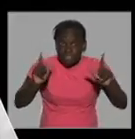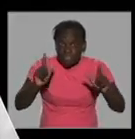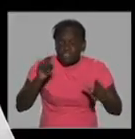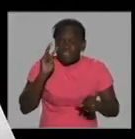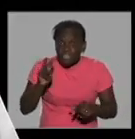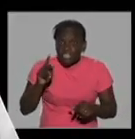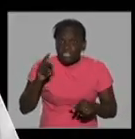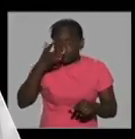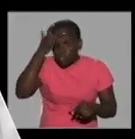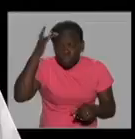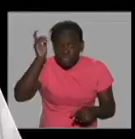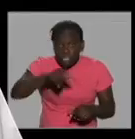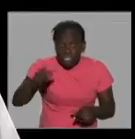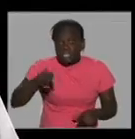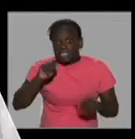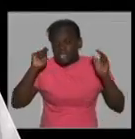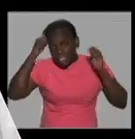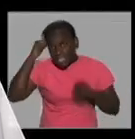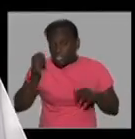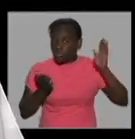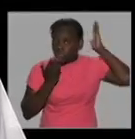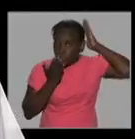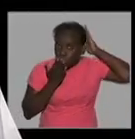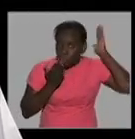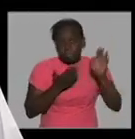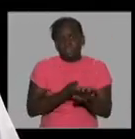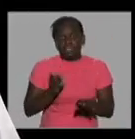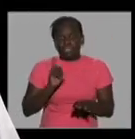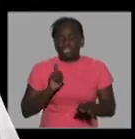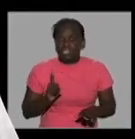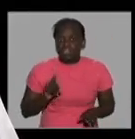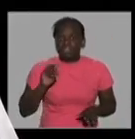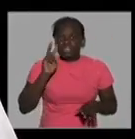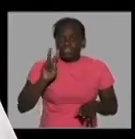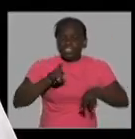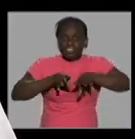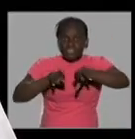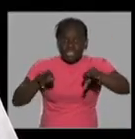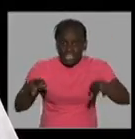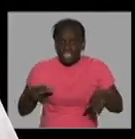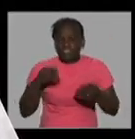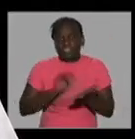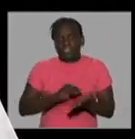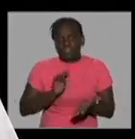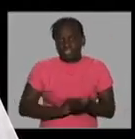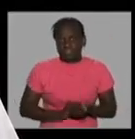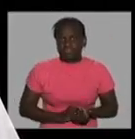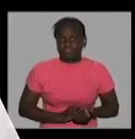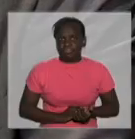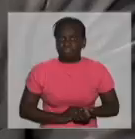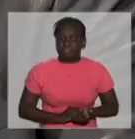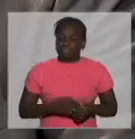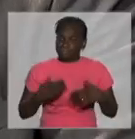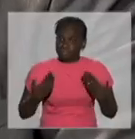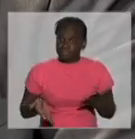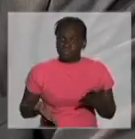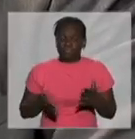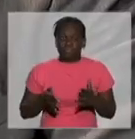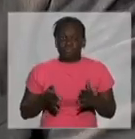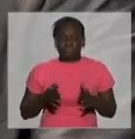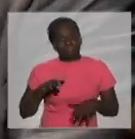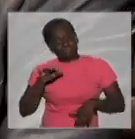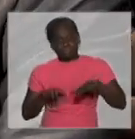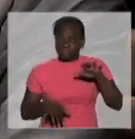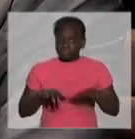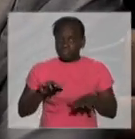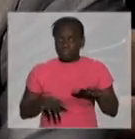Brasil negros ou indígenas, não brancos, né? Acho que a diversidade é que está faltando. Então, independente